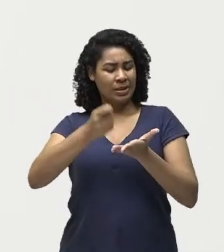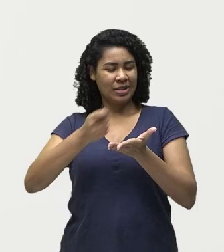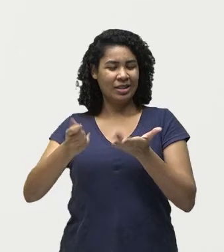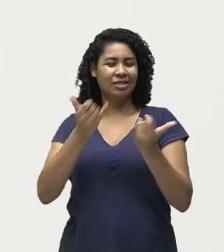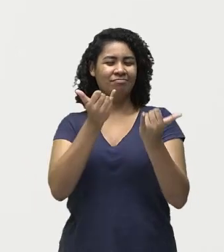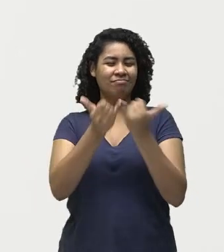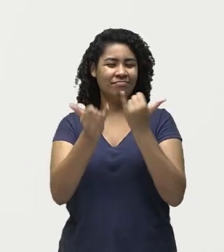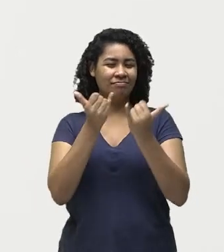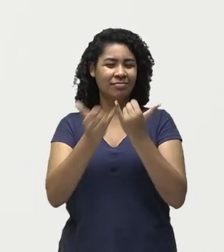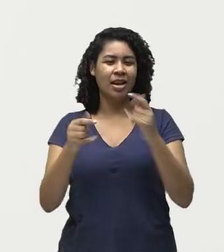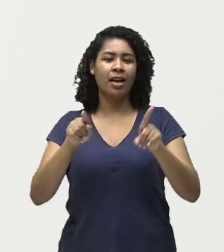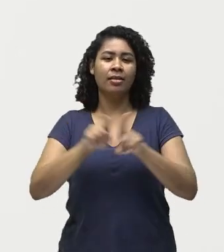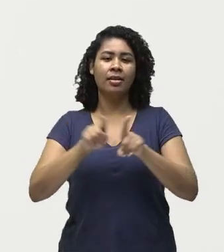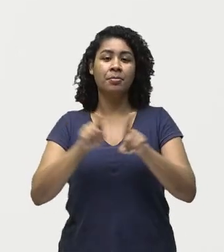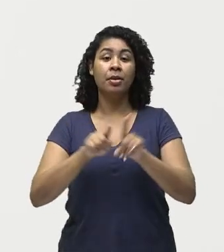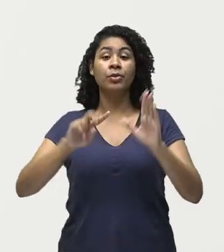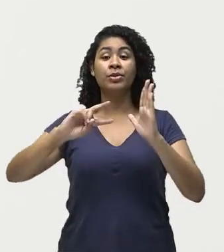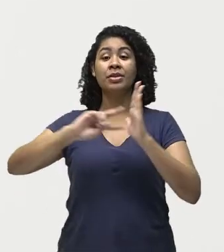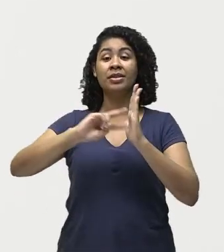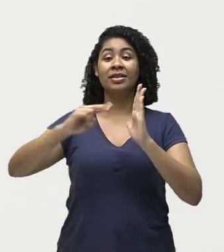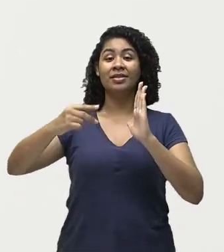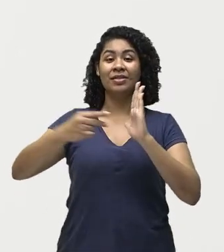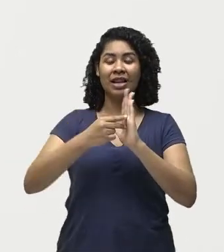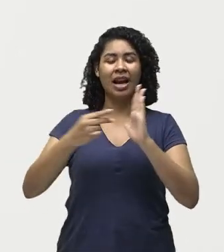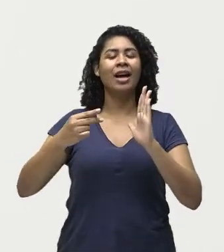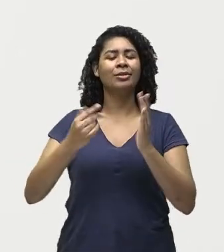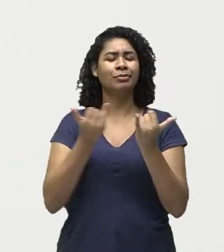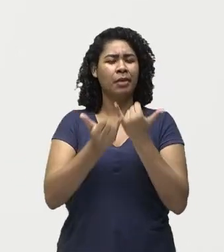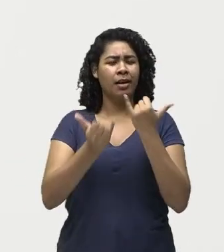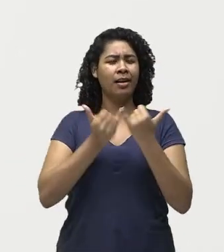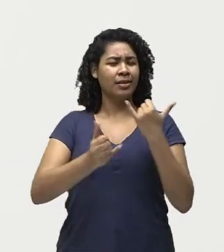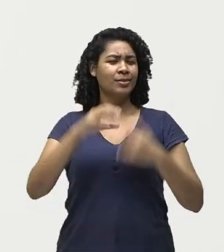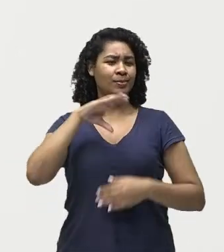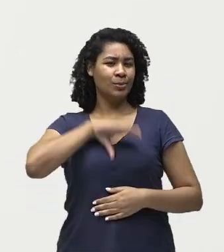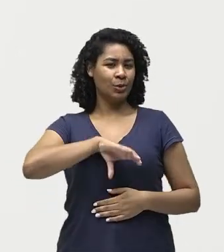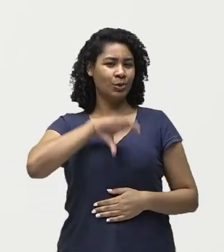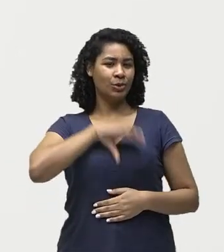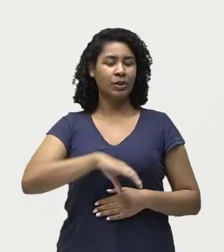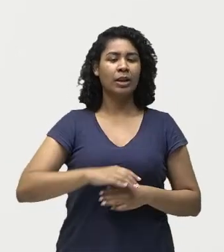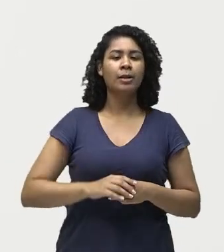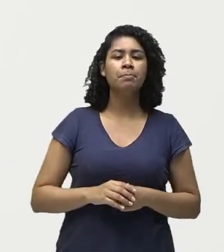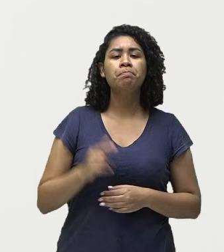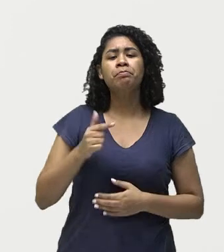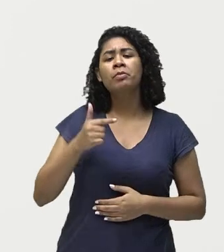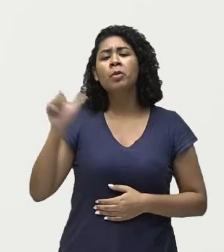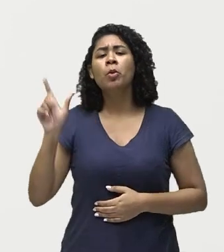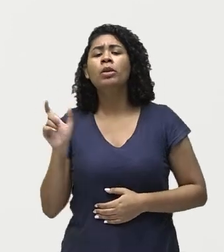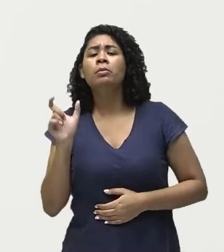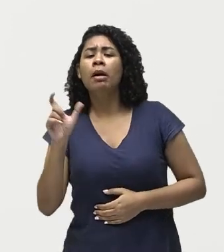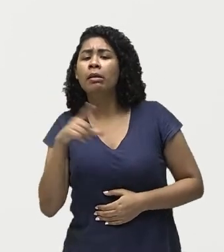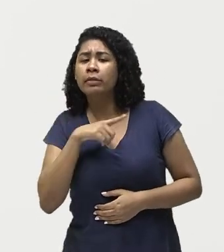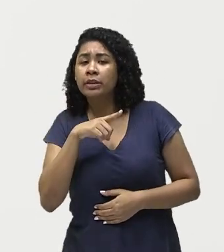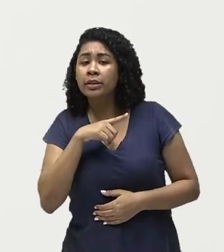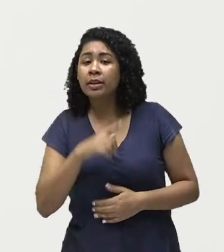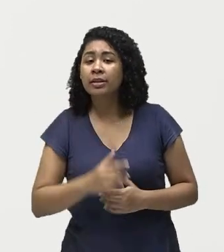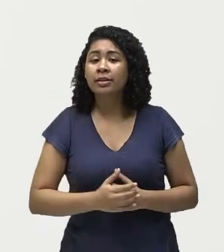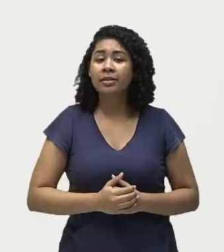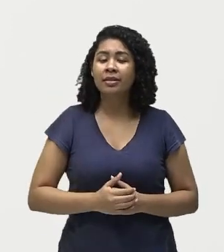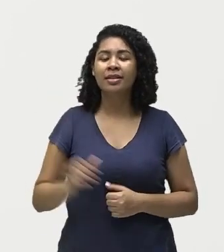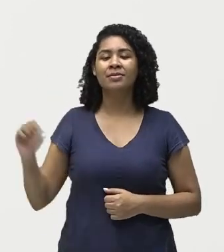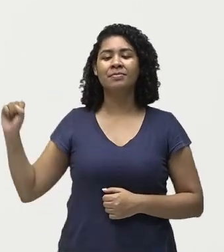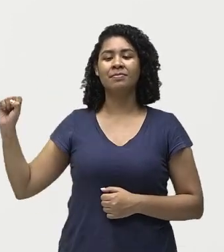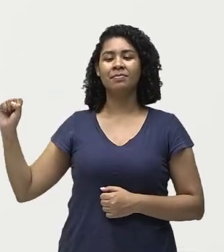quanto o significado, né? Tem mais alguma palavra que vocês conhecem? Tem sim, olha só.